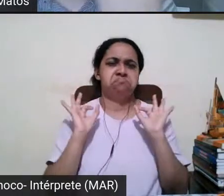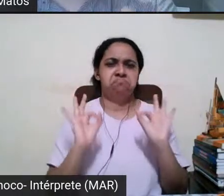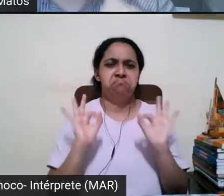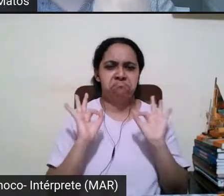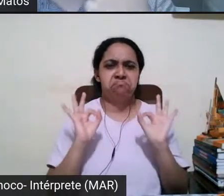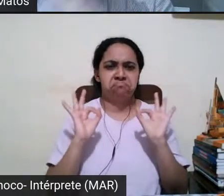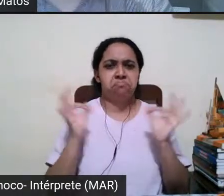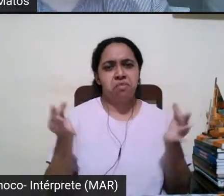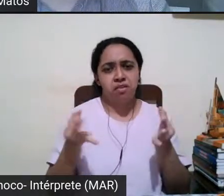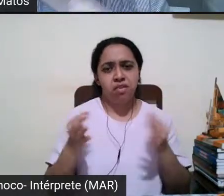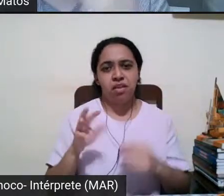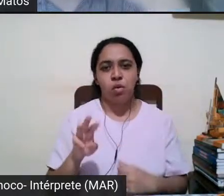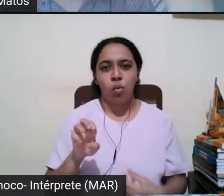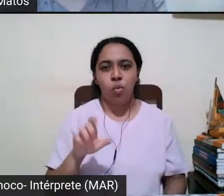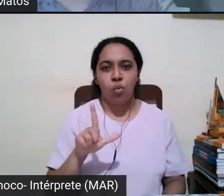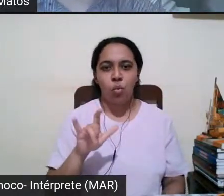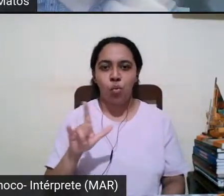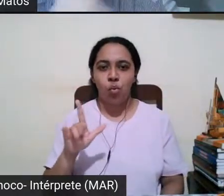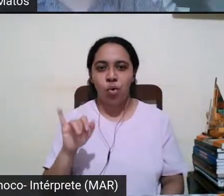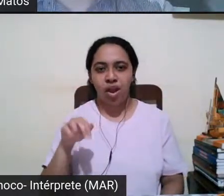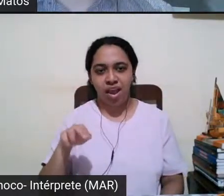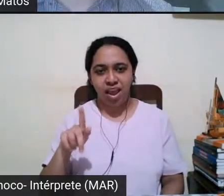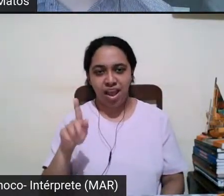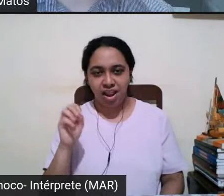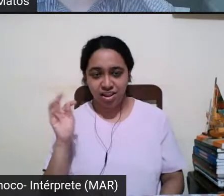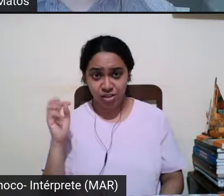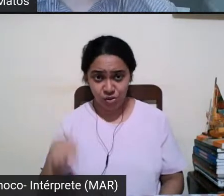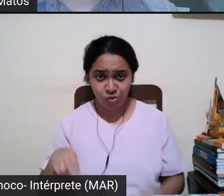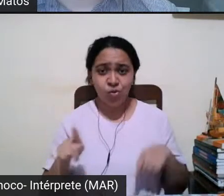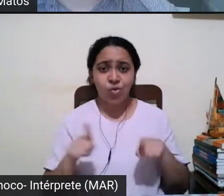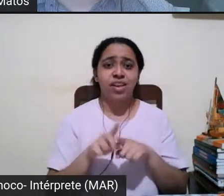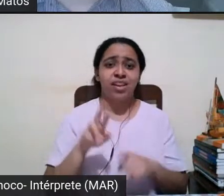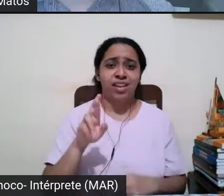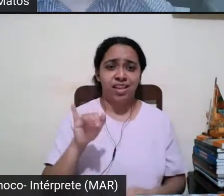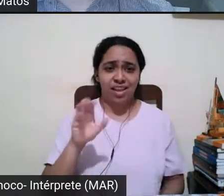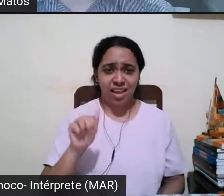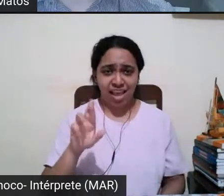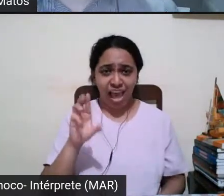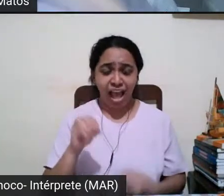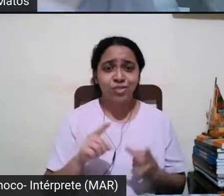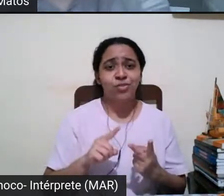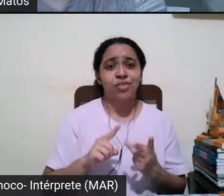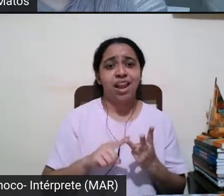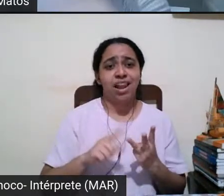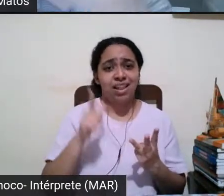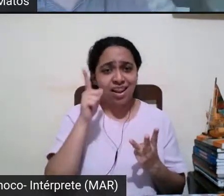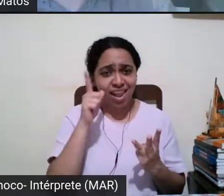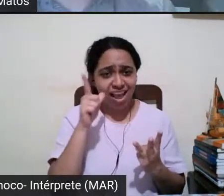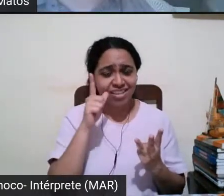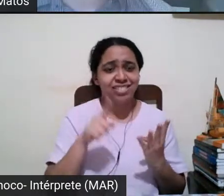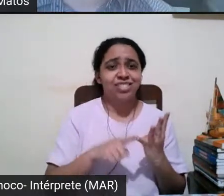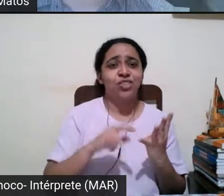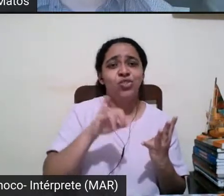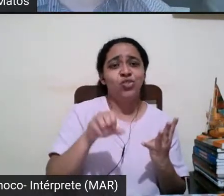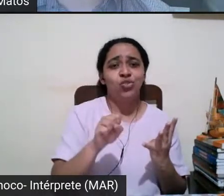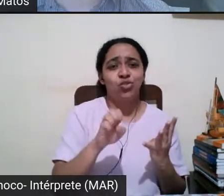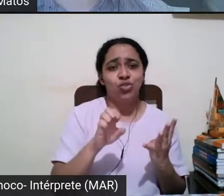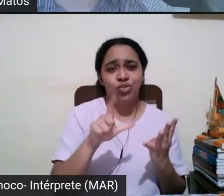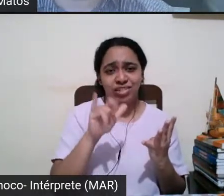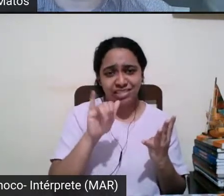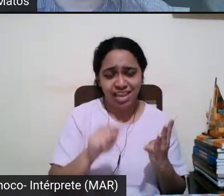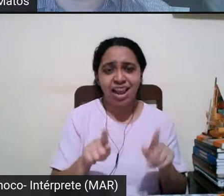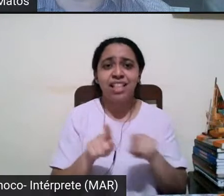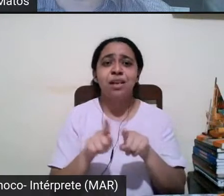então Wellington Ricardo as meninas que participaram aqui Laís a outra em o que Adalberto